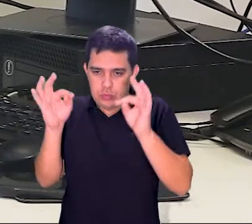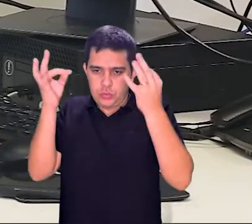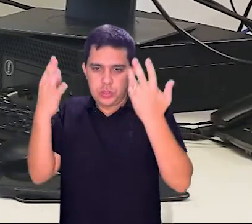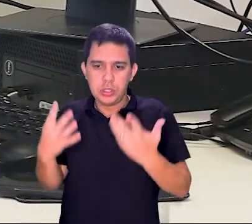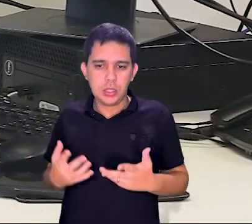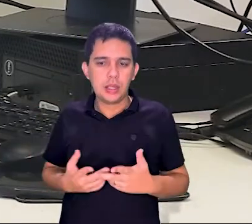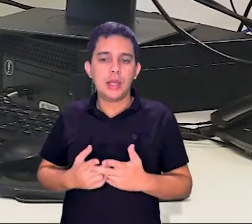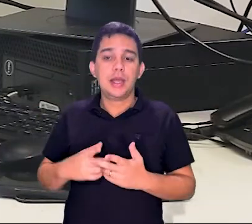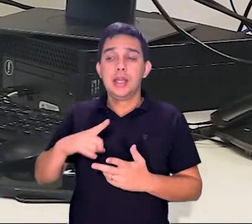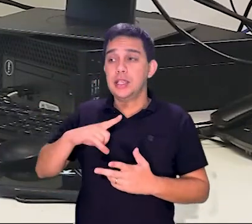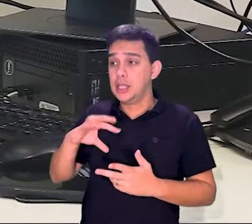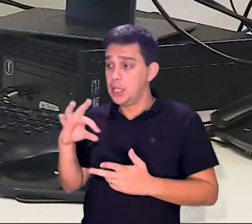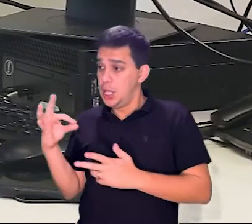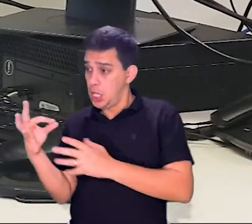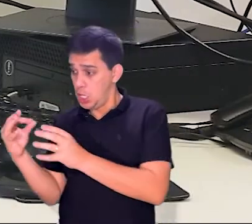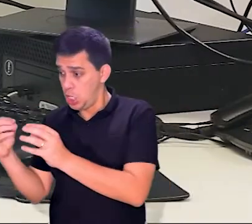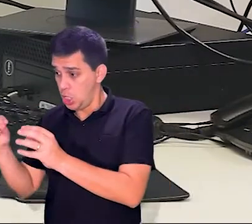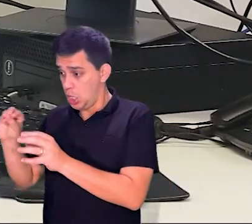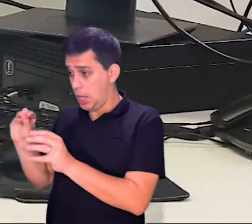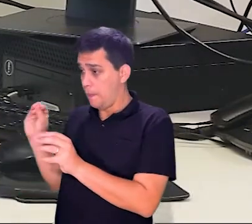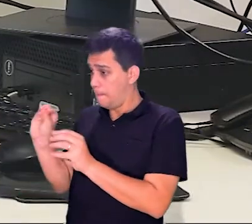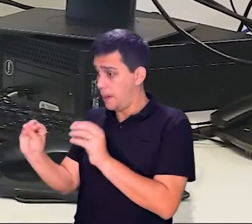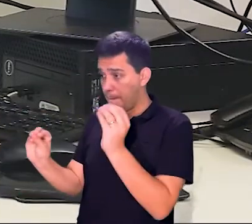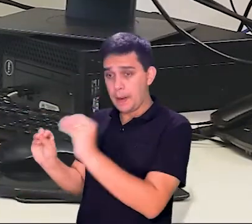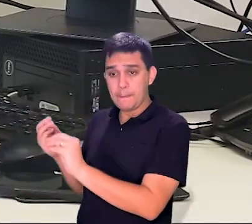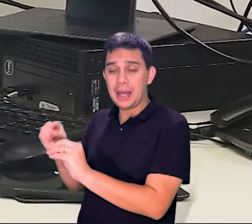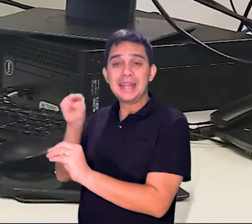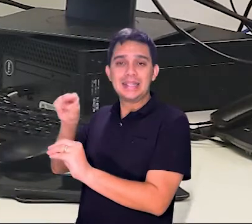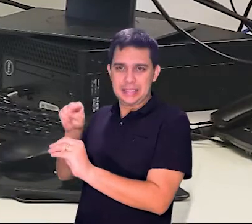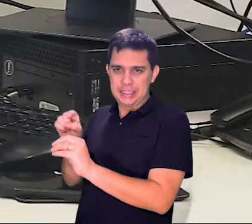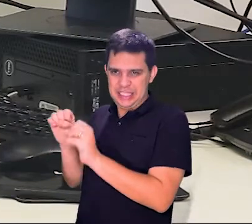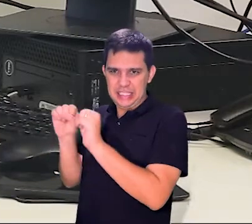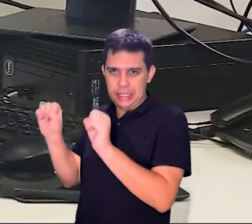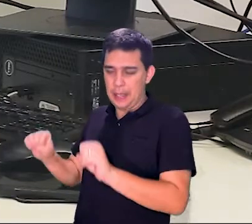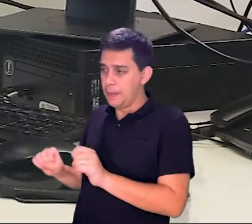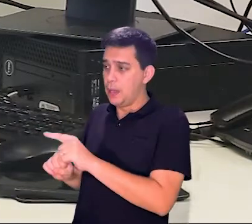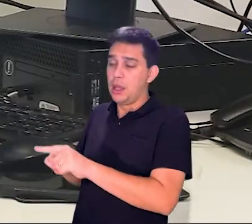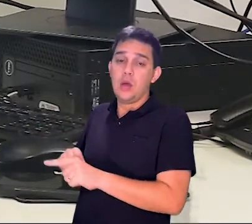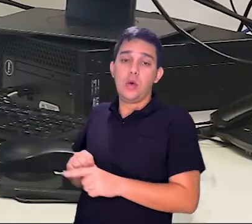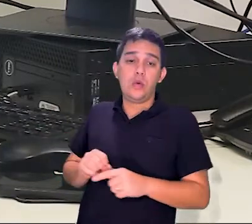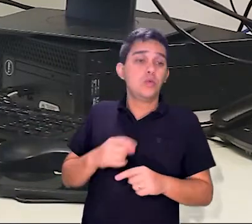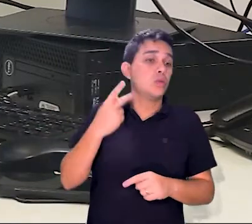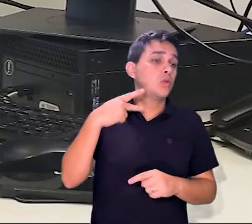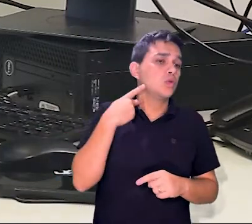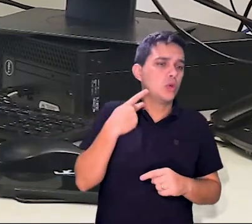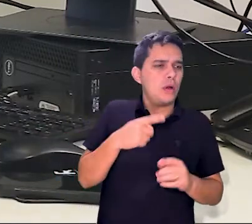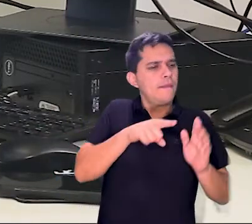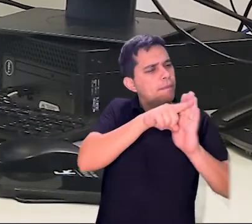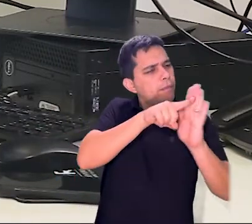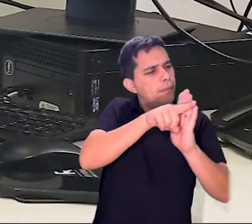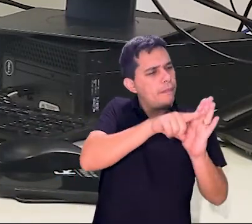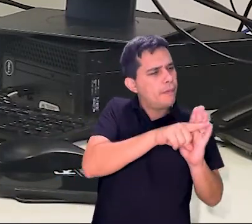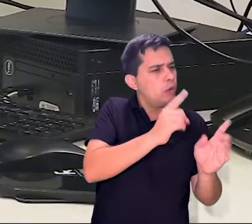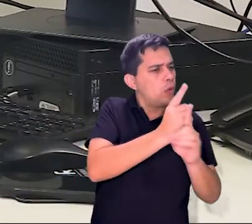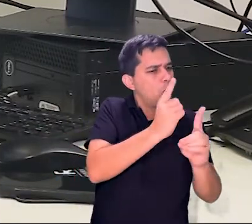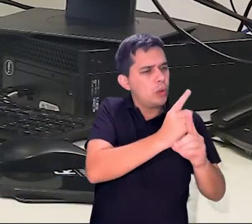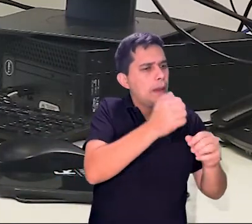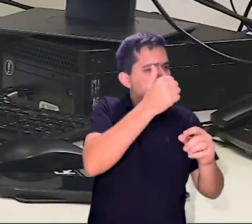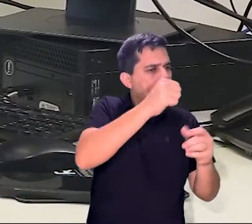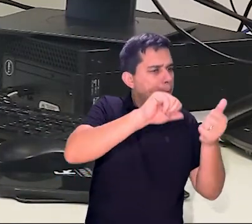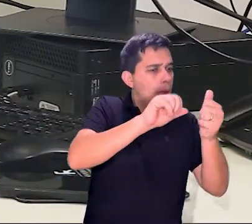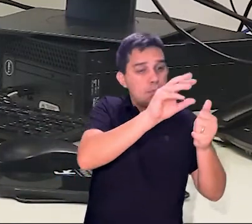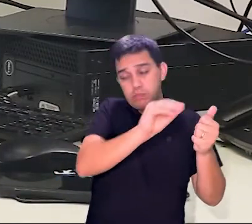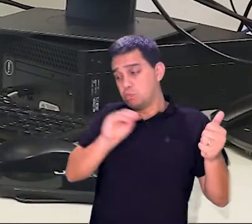onde o promotor de justiça insere os dados obtidos através dessas fiscalizações, né? O